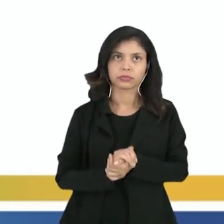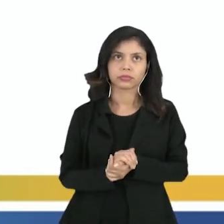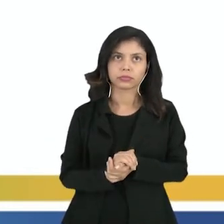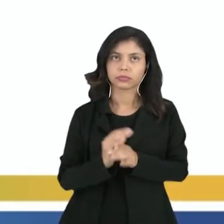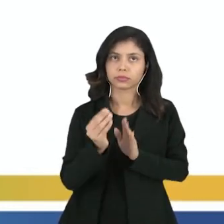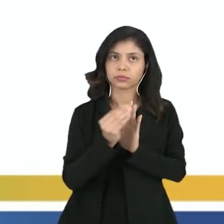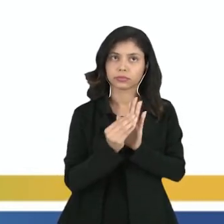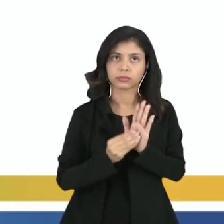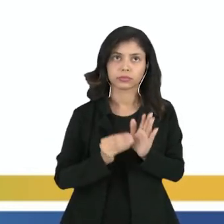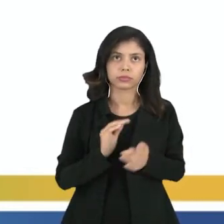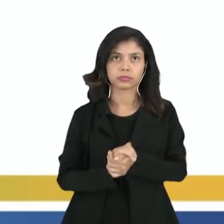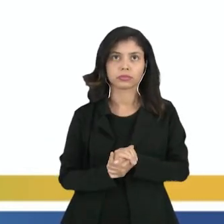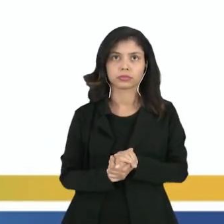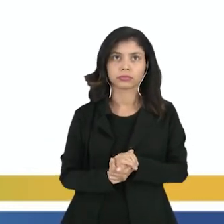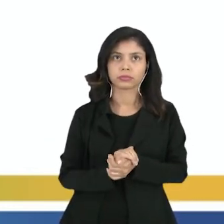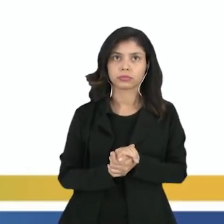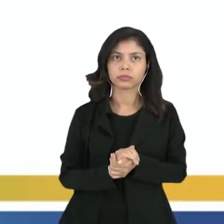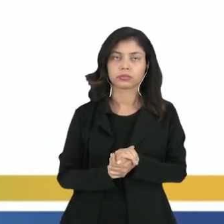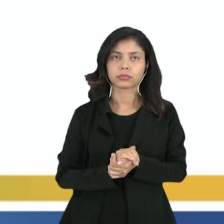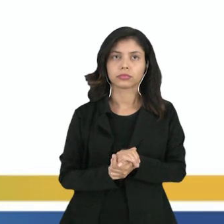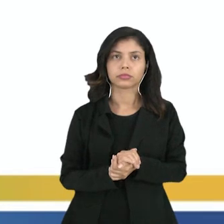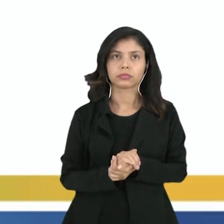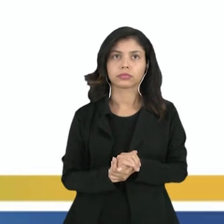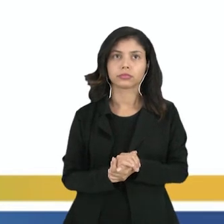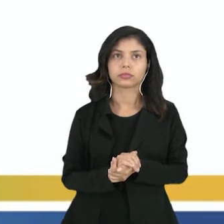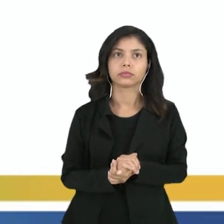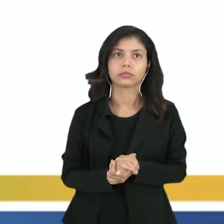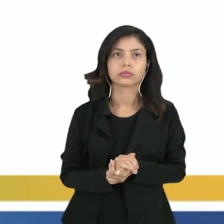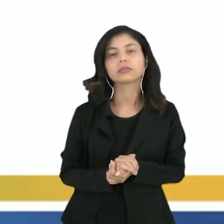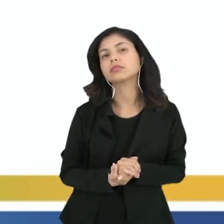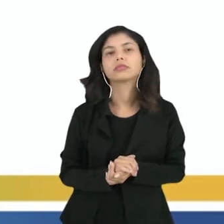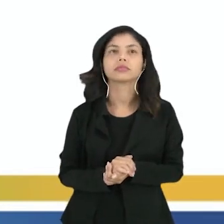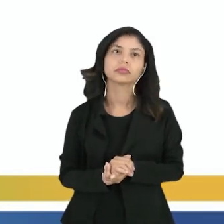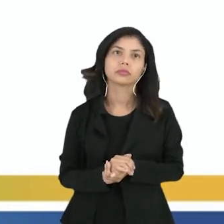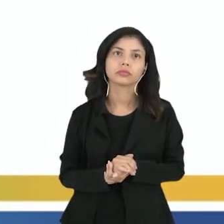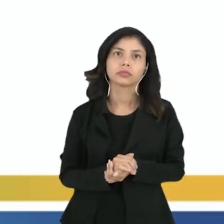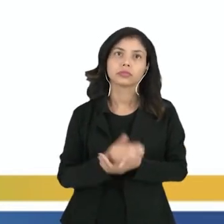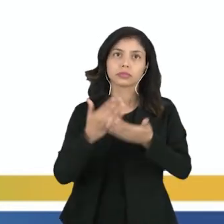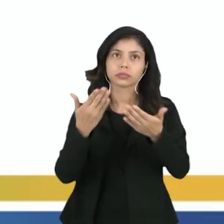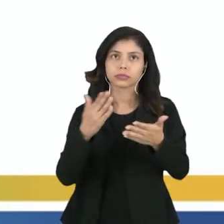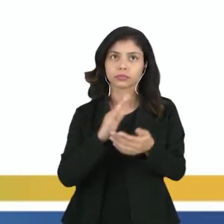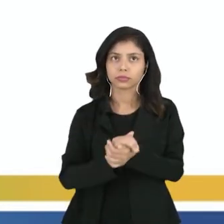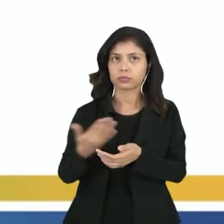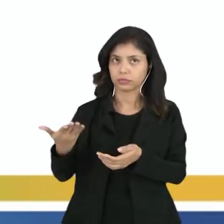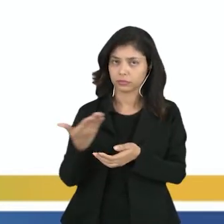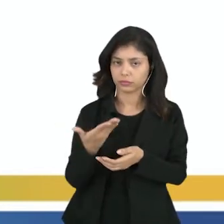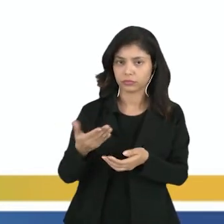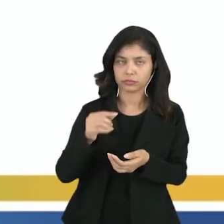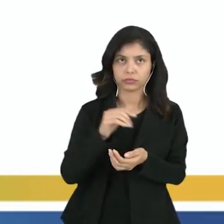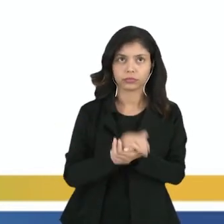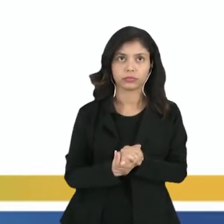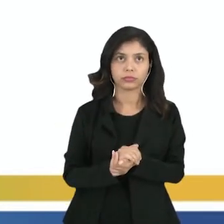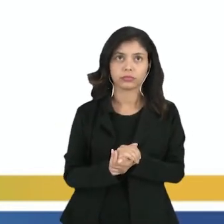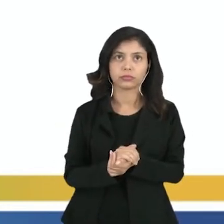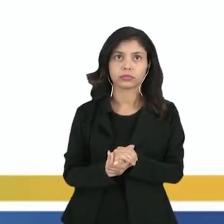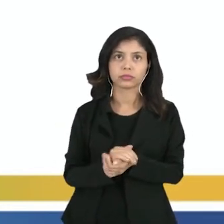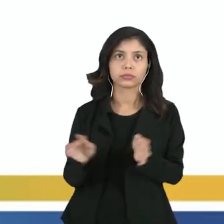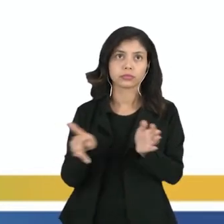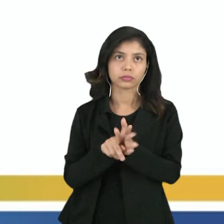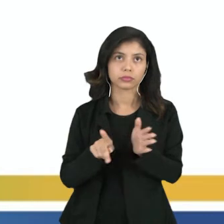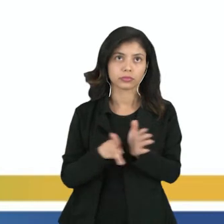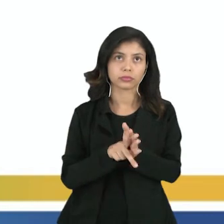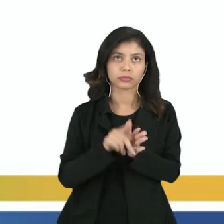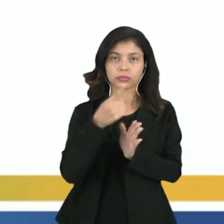solução da função, que a base sendo meio, no caso específico aí, nós